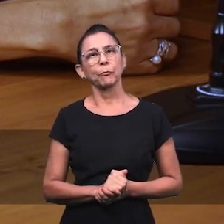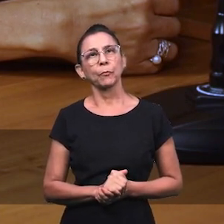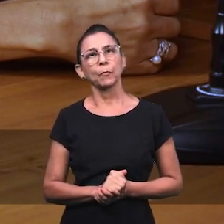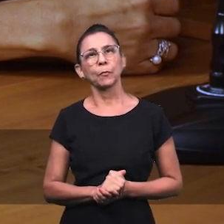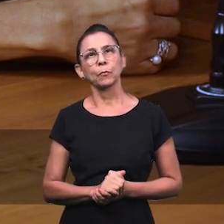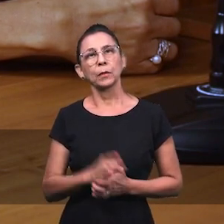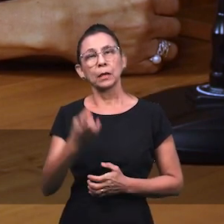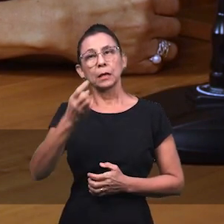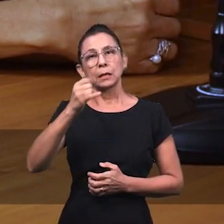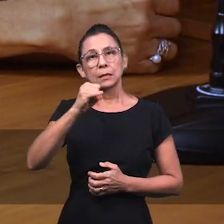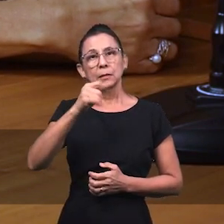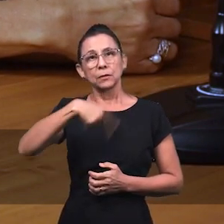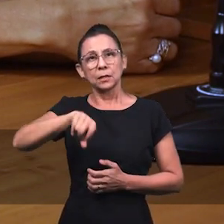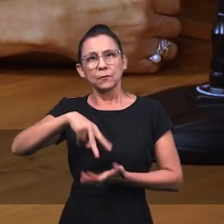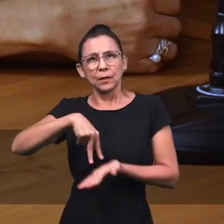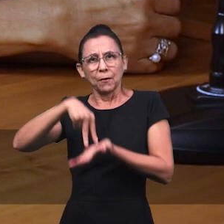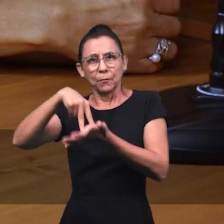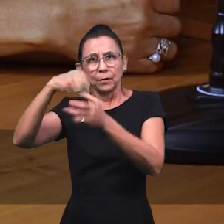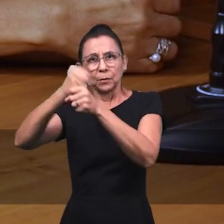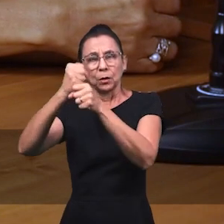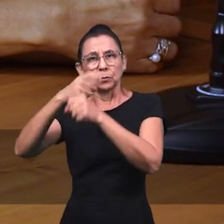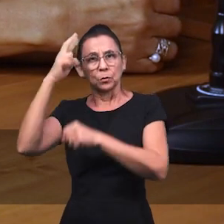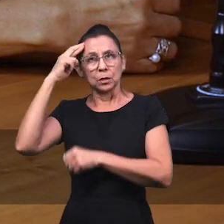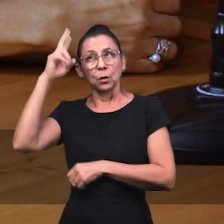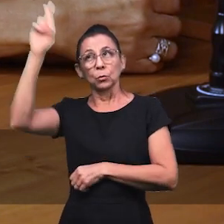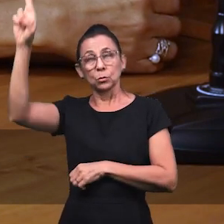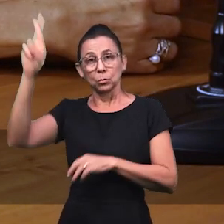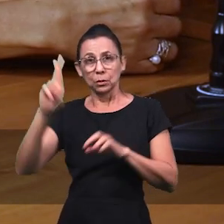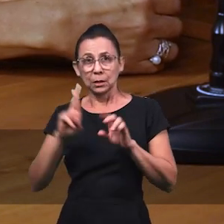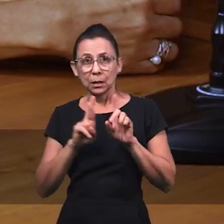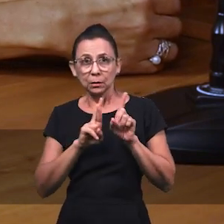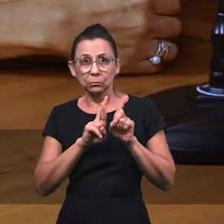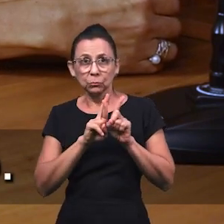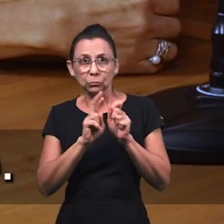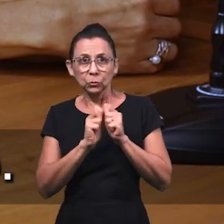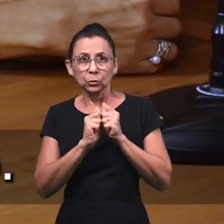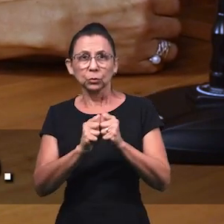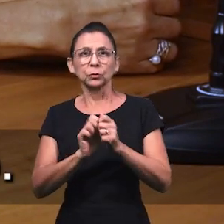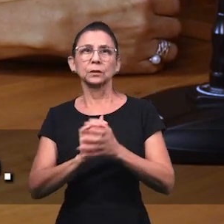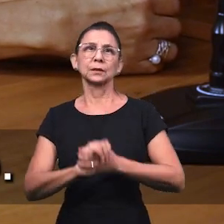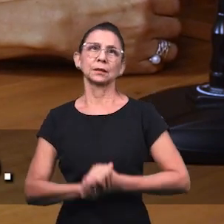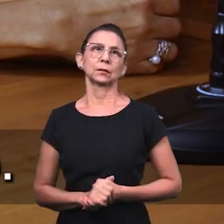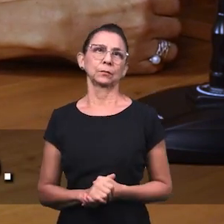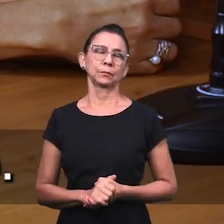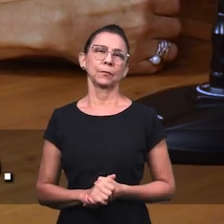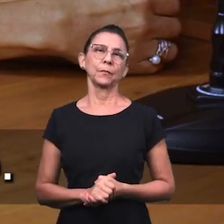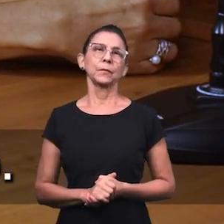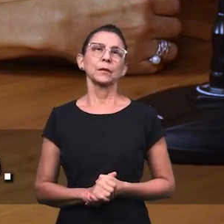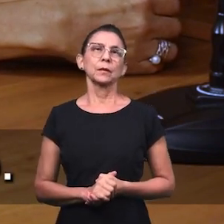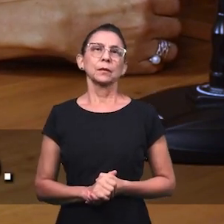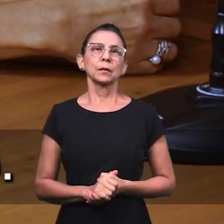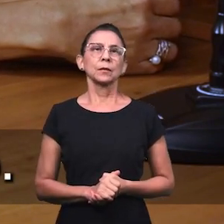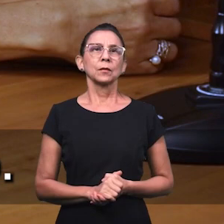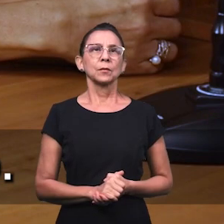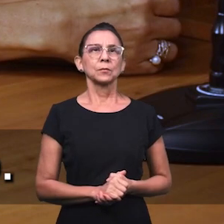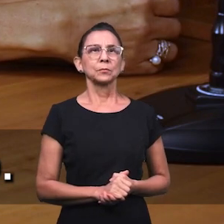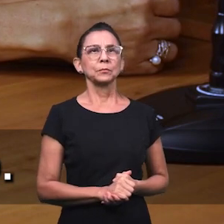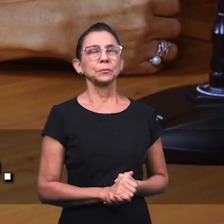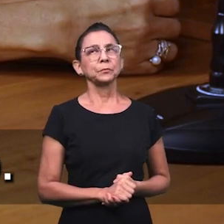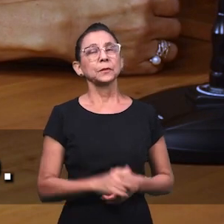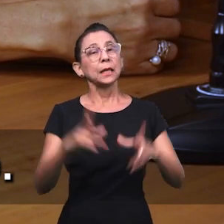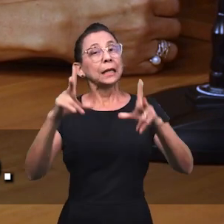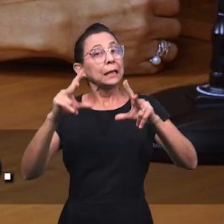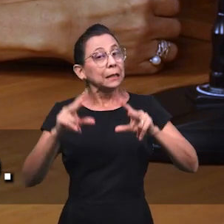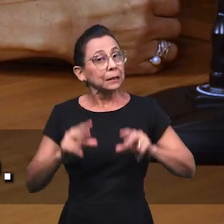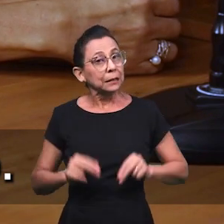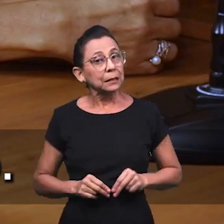conosco. Então, a preocupação dos meus pais é a herança, como